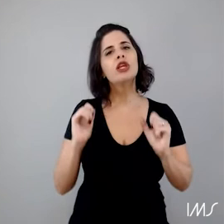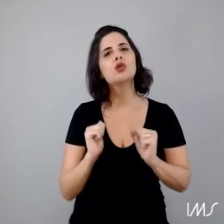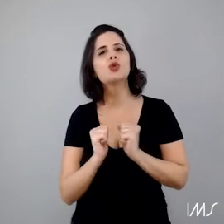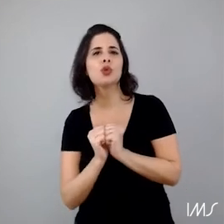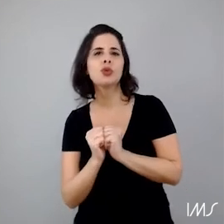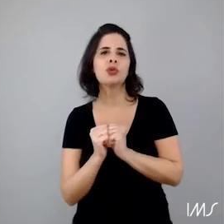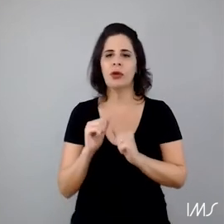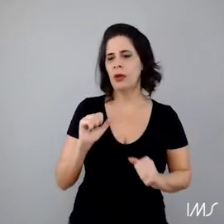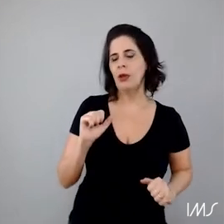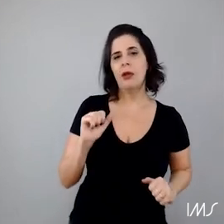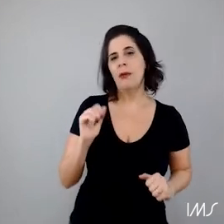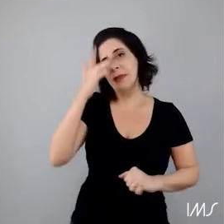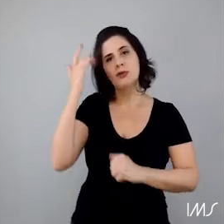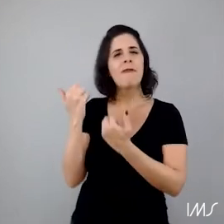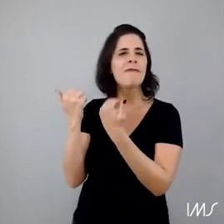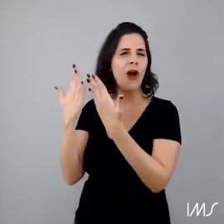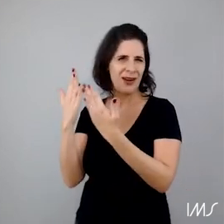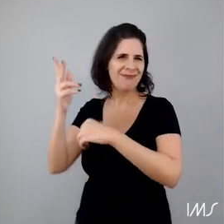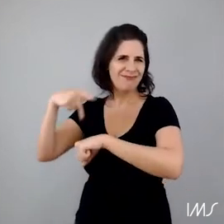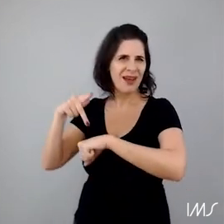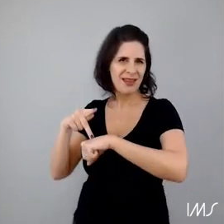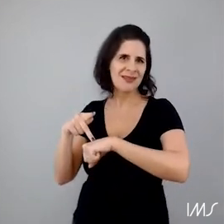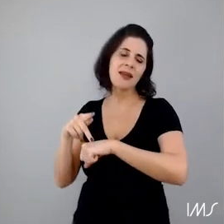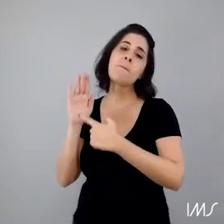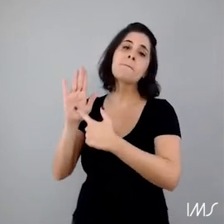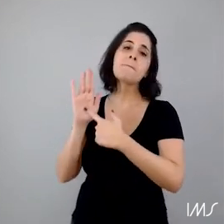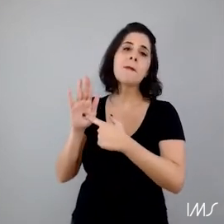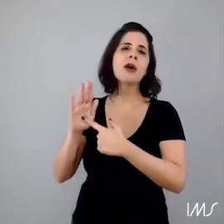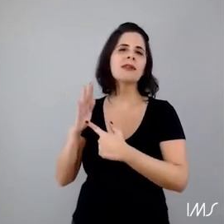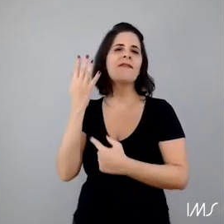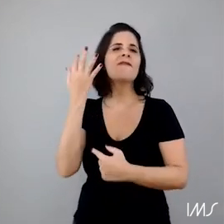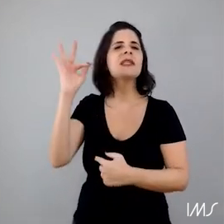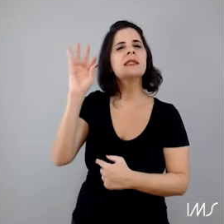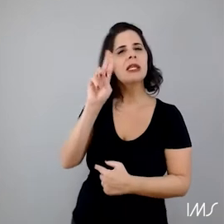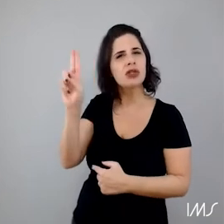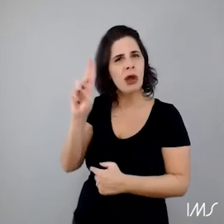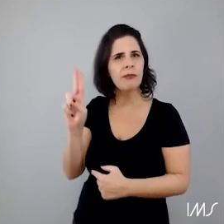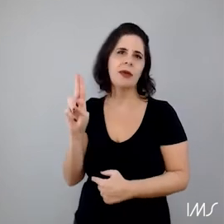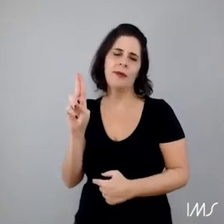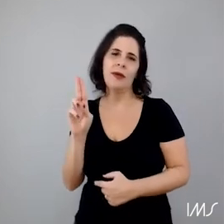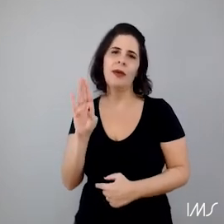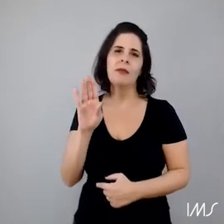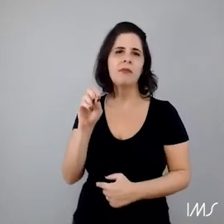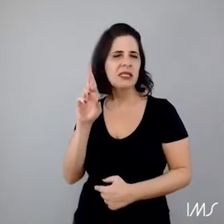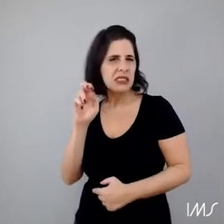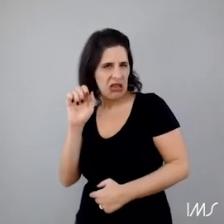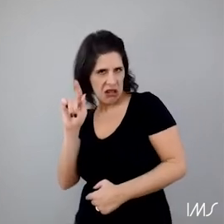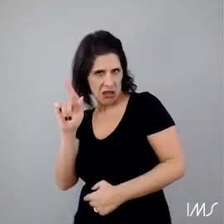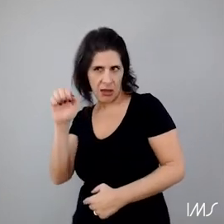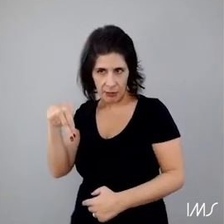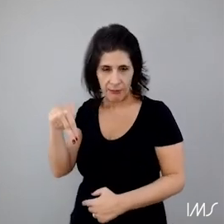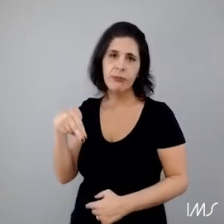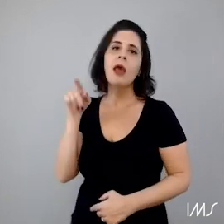com Albiger, na Mostra Brésil de Brésilien, montada no Centre